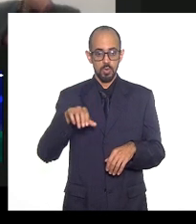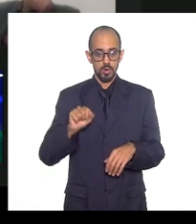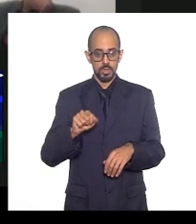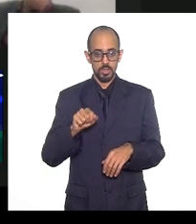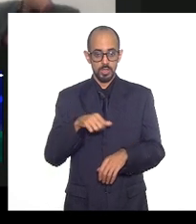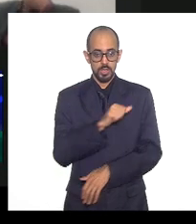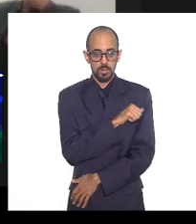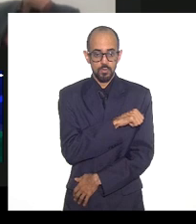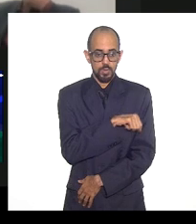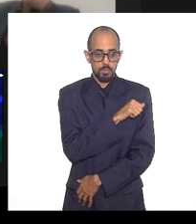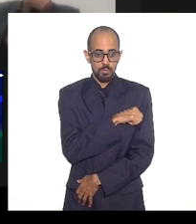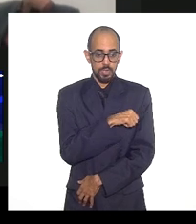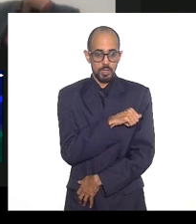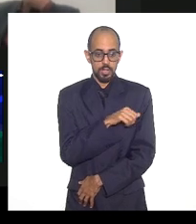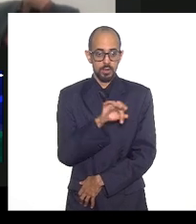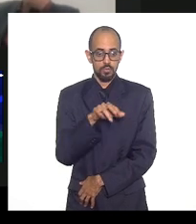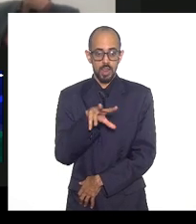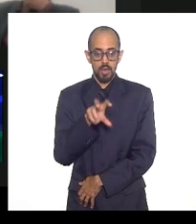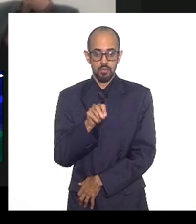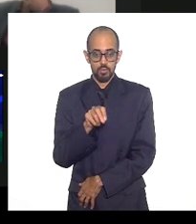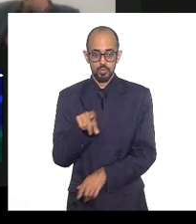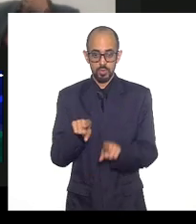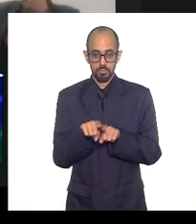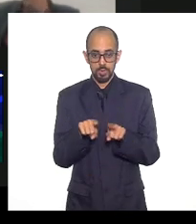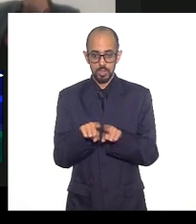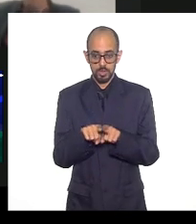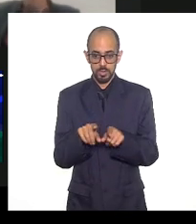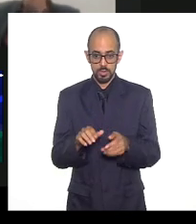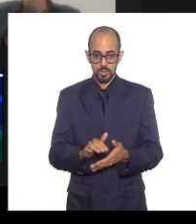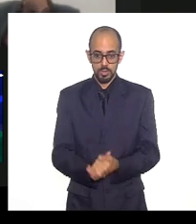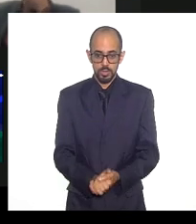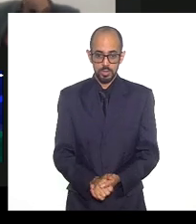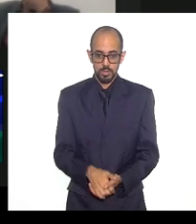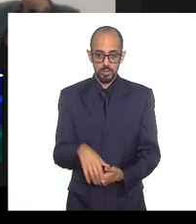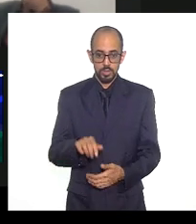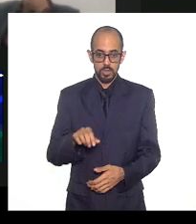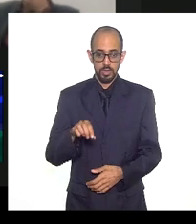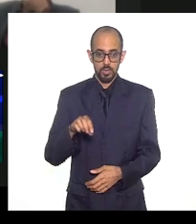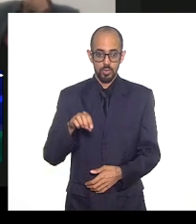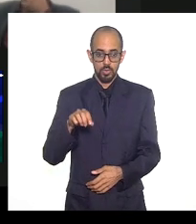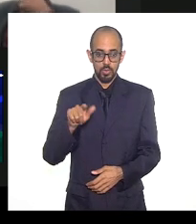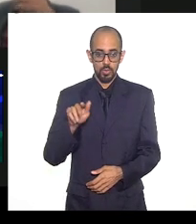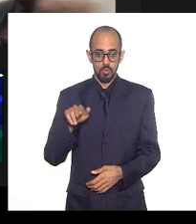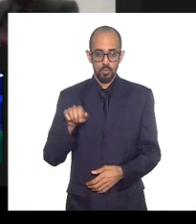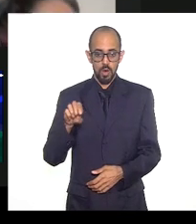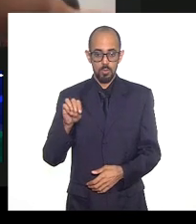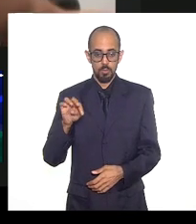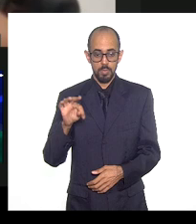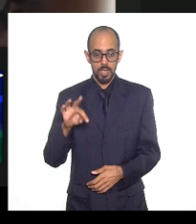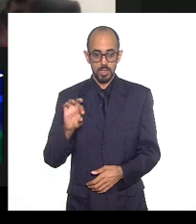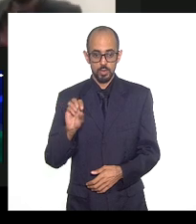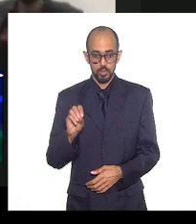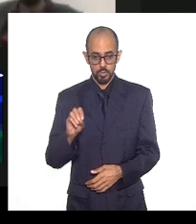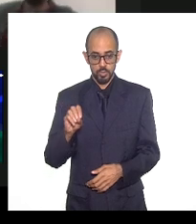presidente. Flávio Serafim. Márcio Gualberto, presidente. Márcio Gualberto. Valdec Carneiro, presidente.